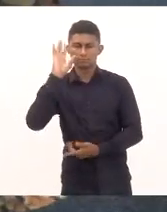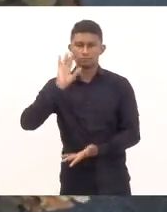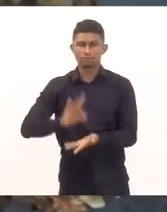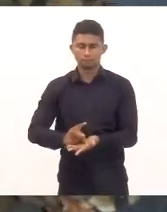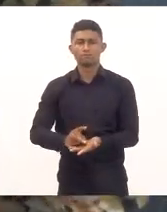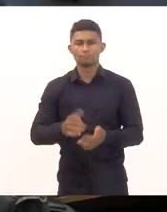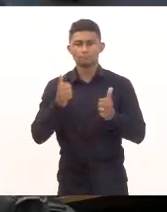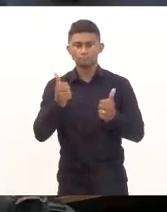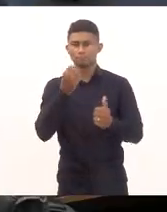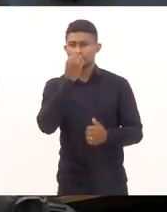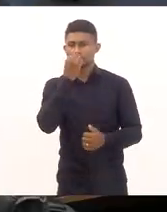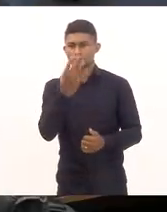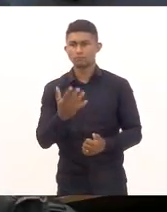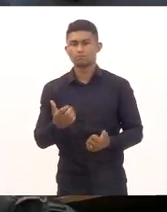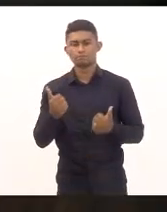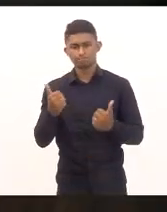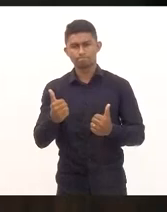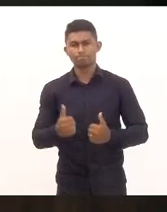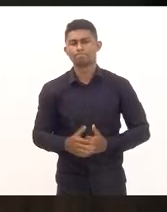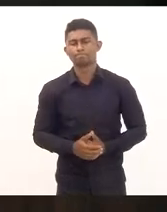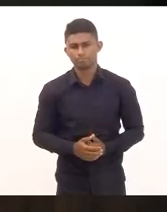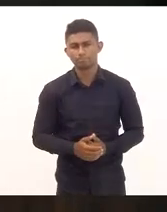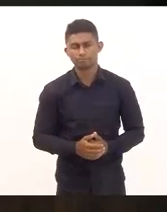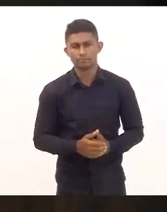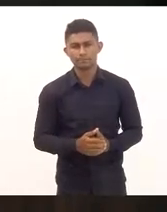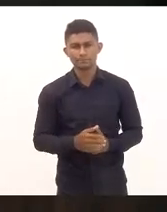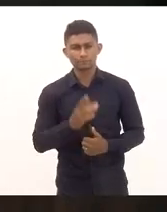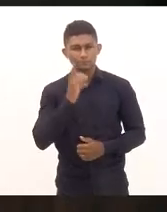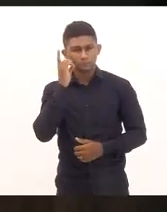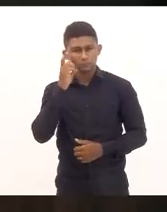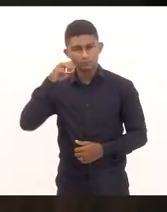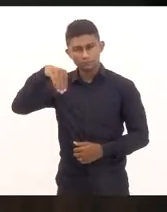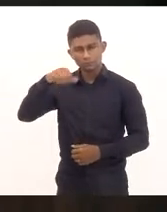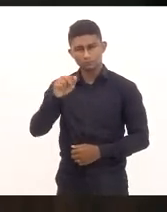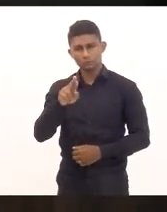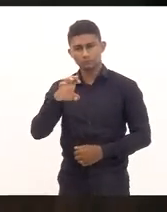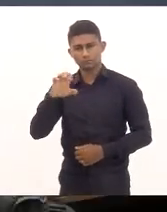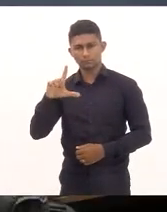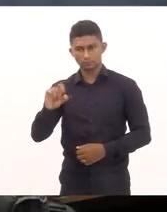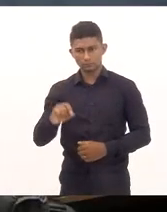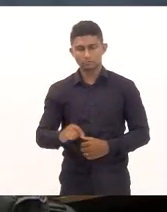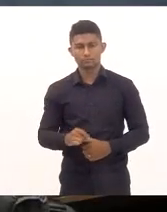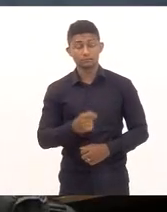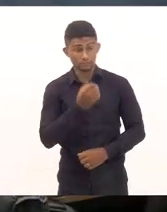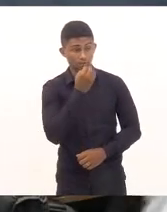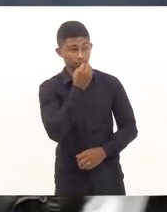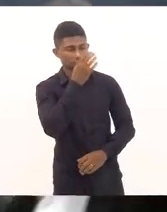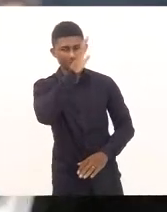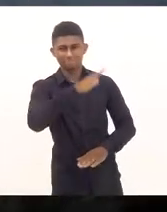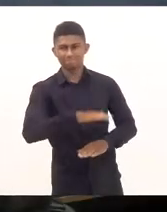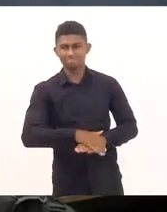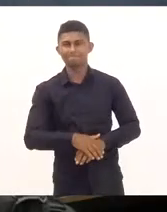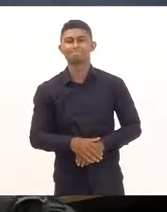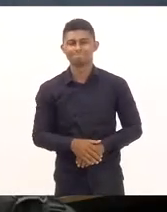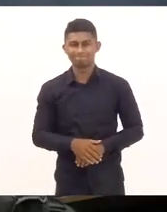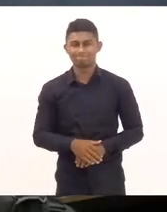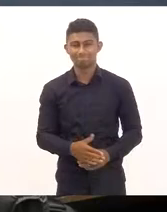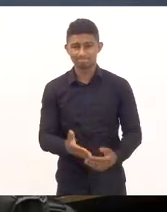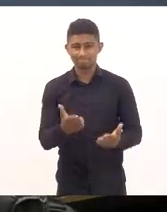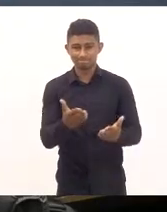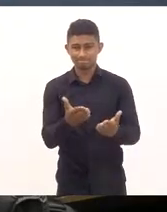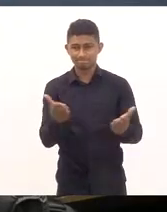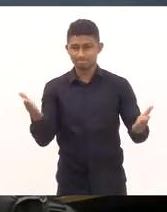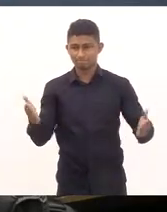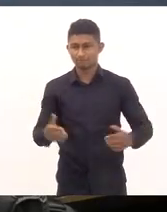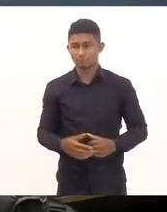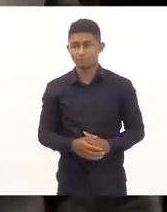de bom. Deputado Marcelo Dino, por favor. Boa tarde, senhor presidente. Boa tarde aos nobres